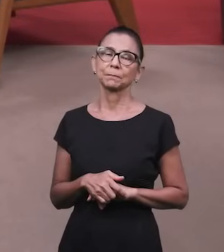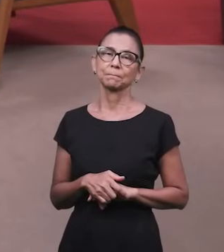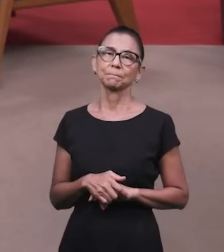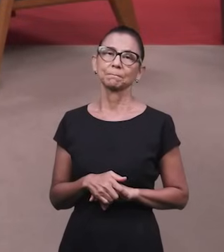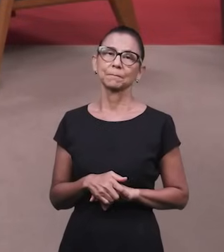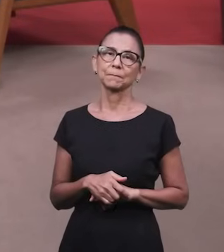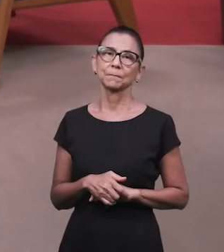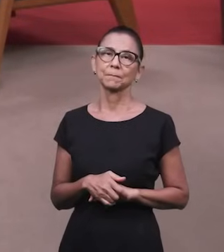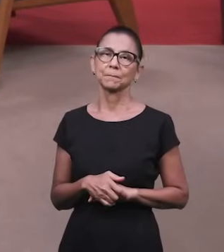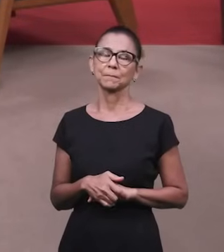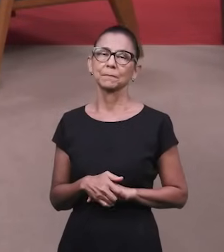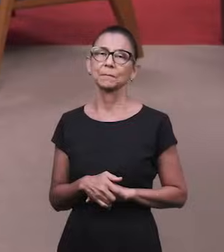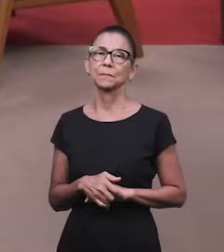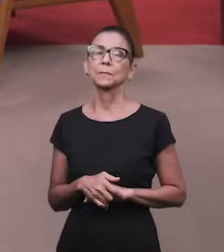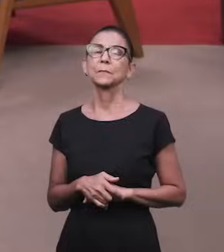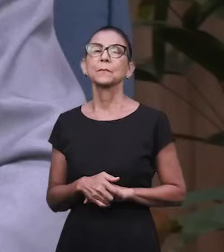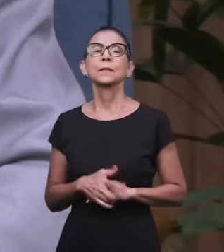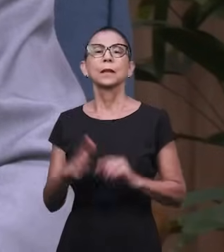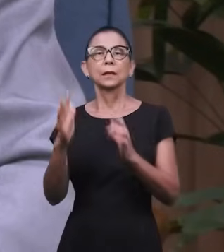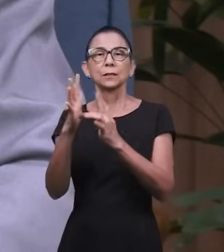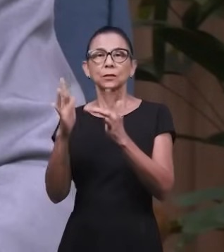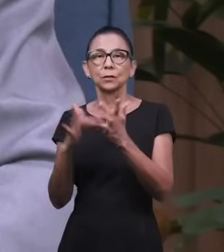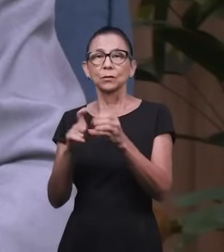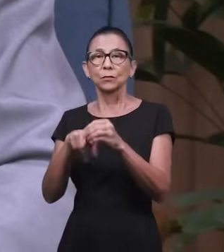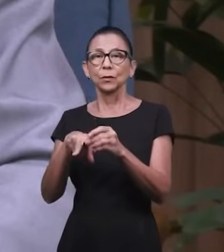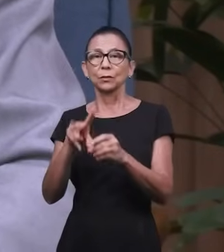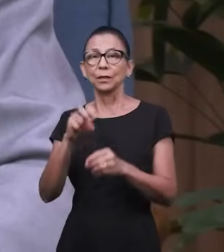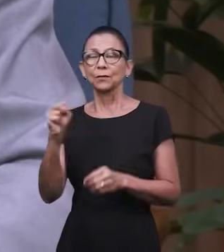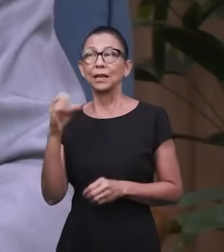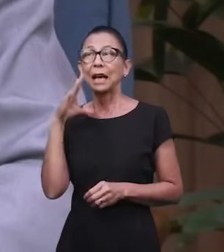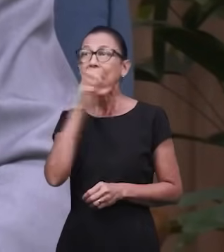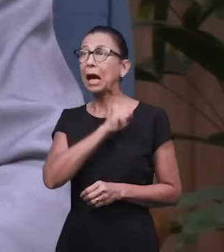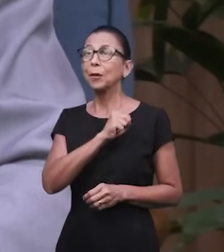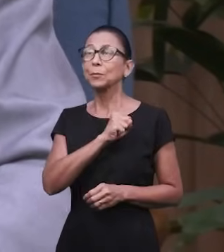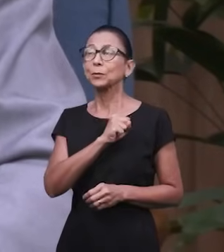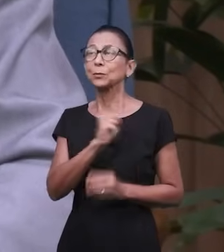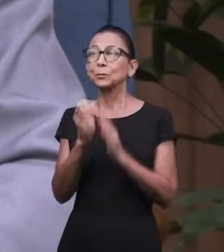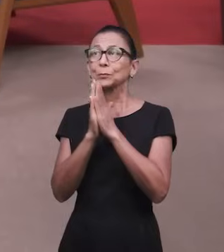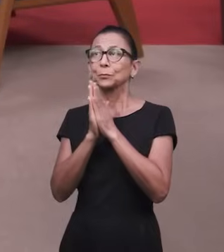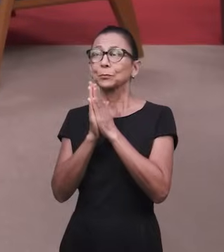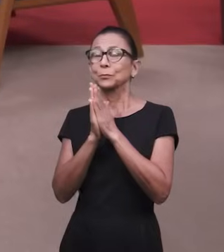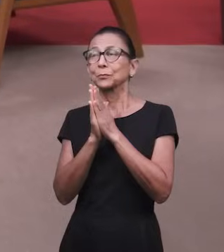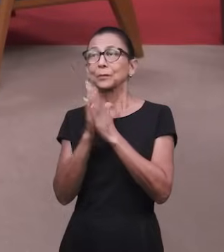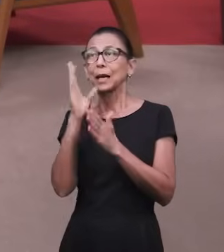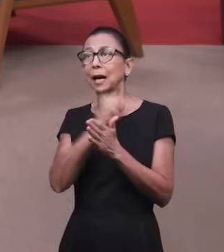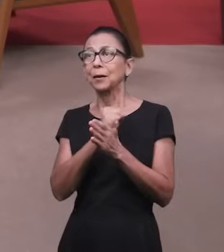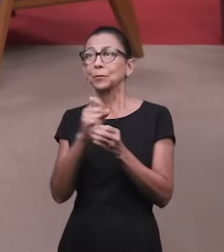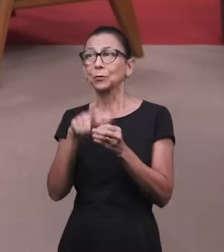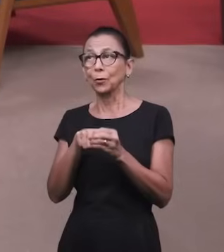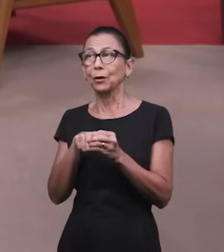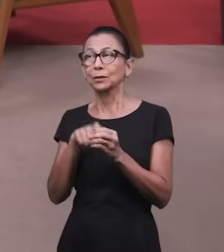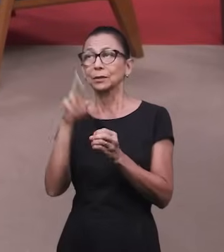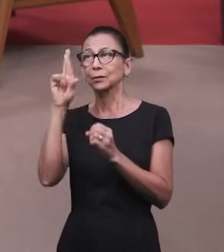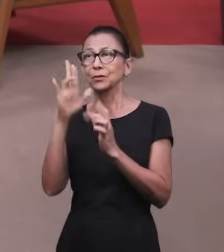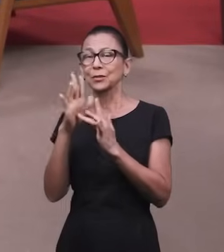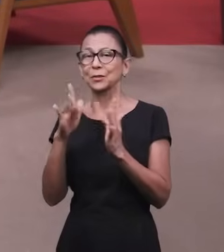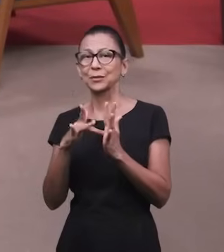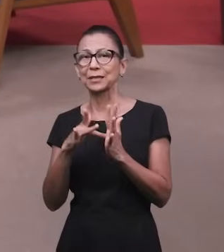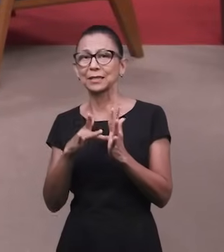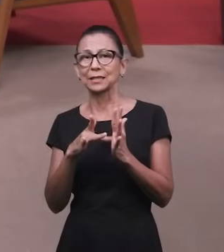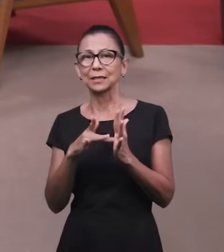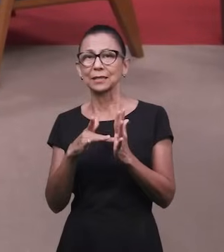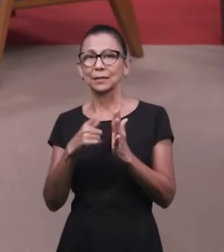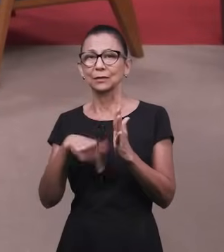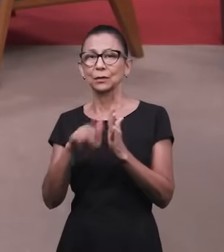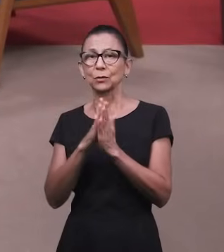temos certeza que ele vem. Amém? A nossa esperança é que ele venha logo. É que o Bem Maranata colocado. se É isso cumpra mesmo. logo. Essa é a Amém. nossa esperança. Nós